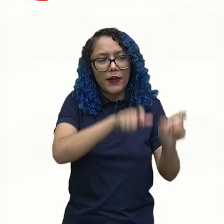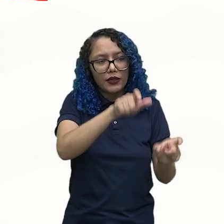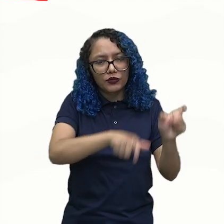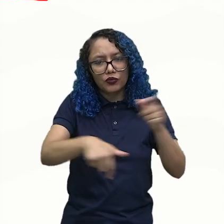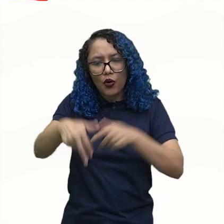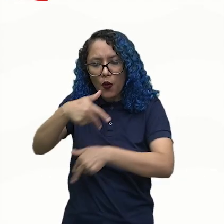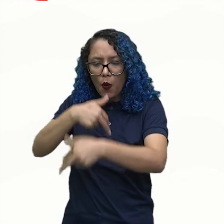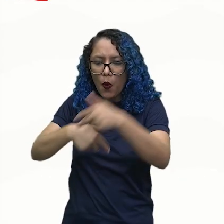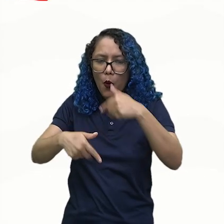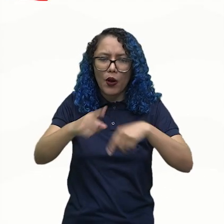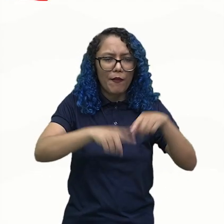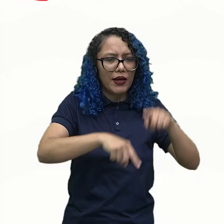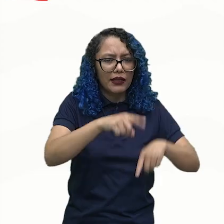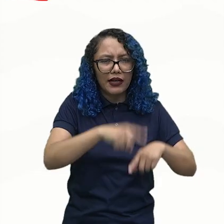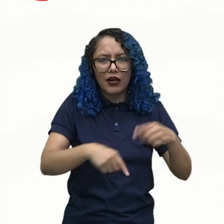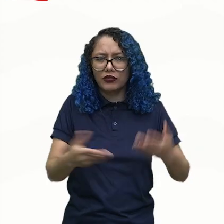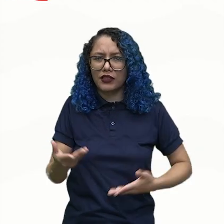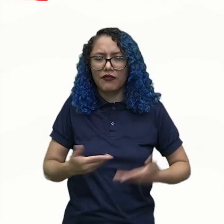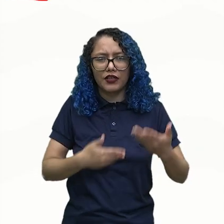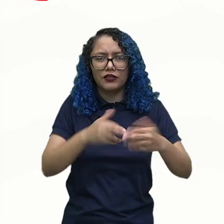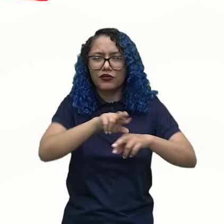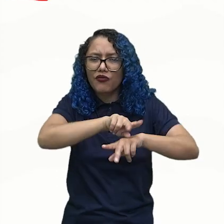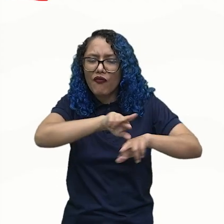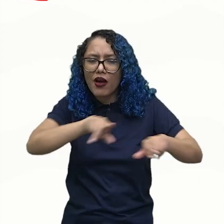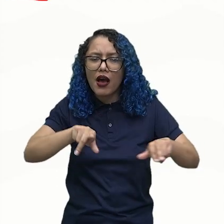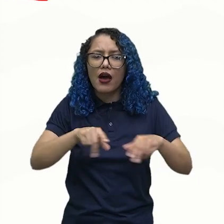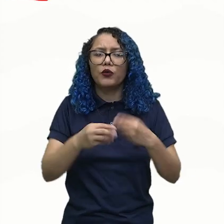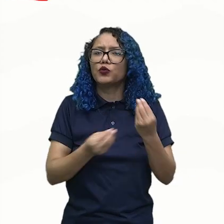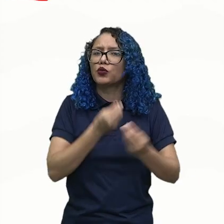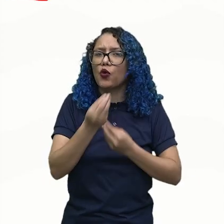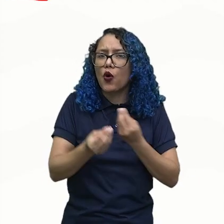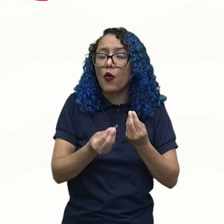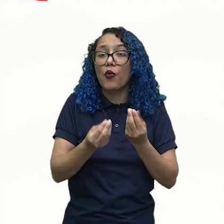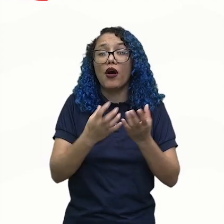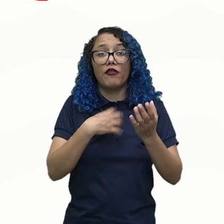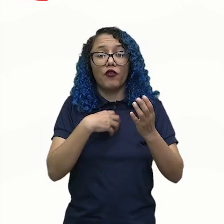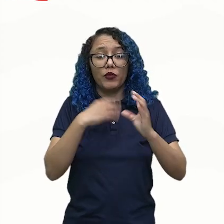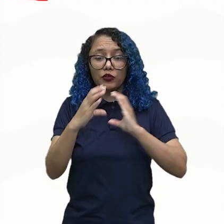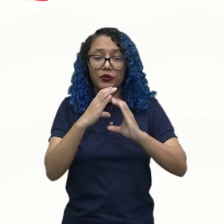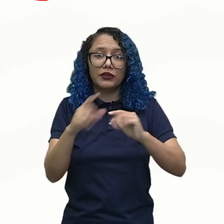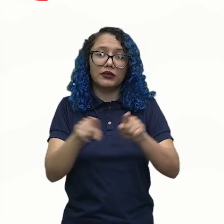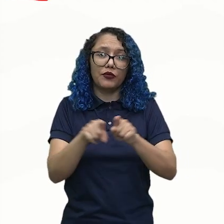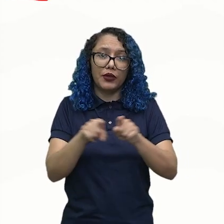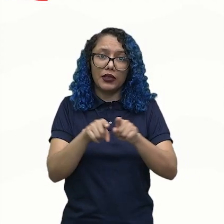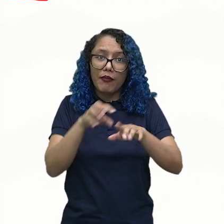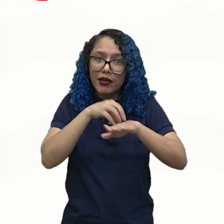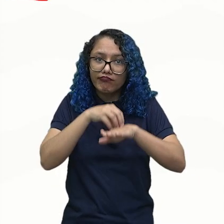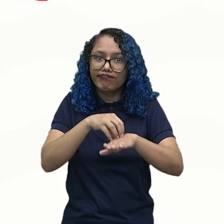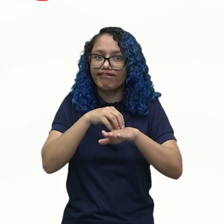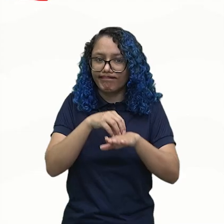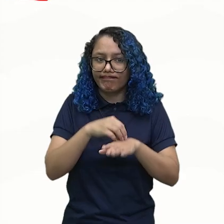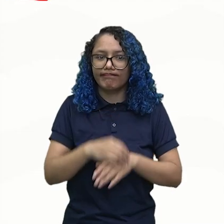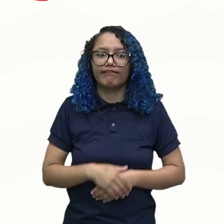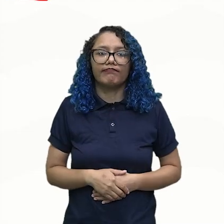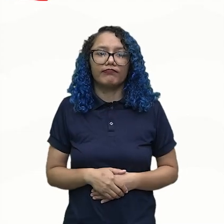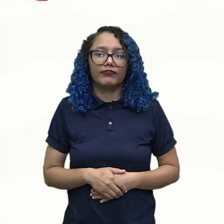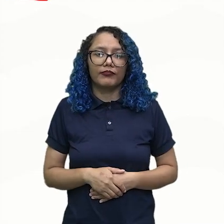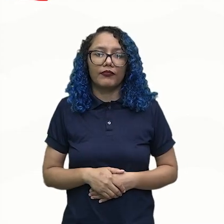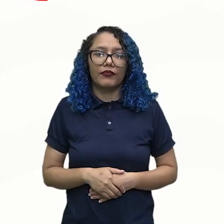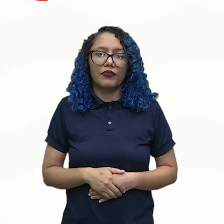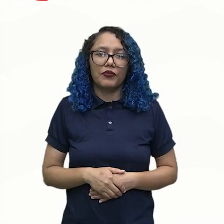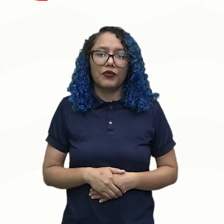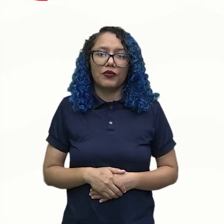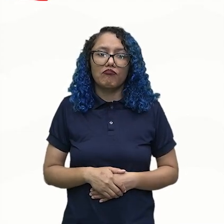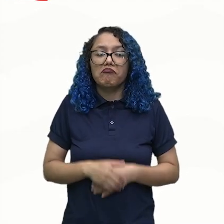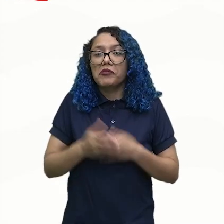pessoas, bens e serviços são os meios de transporte e os meios de comunicação. Então, a rede urbana nada mais é do que as